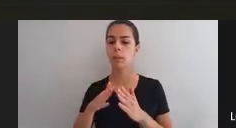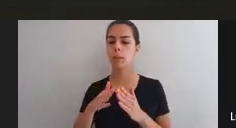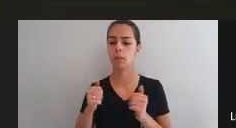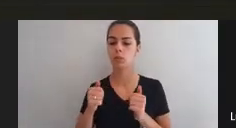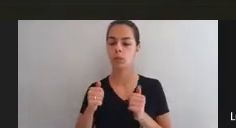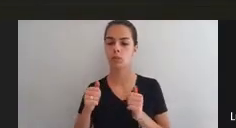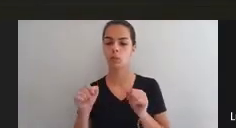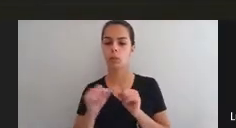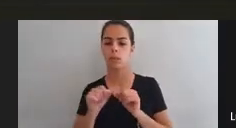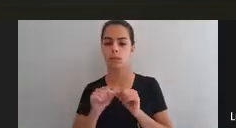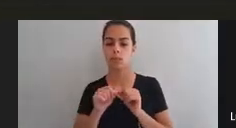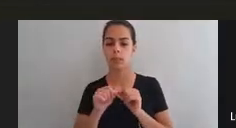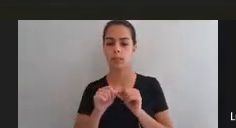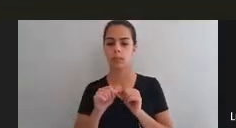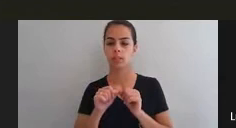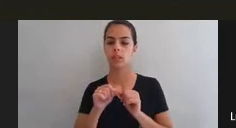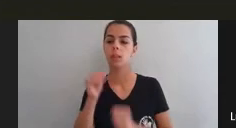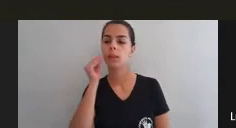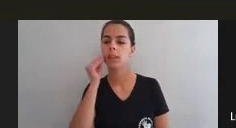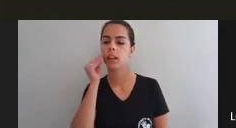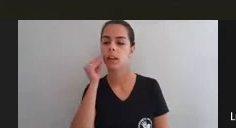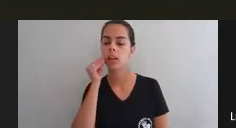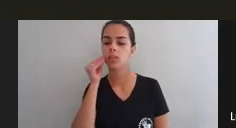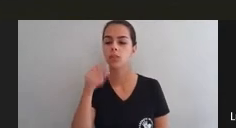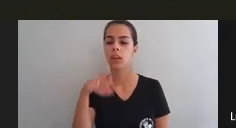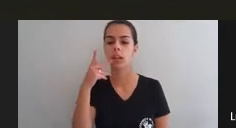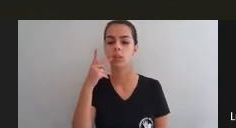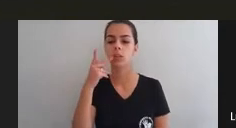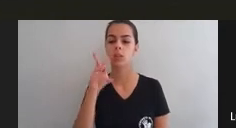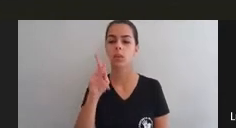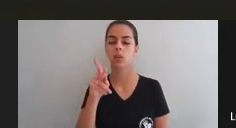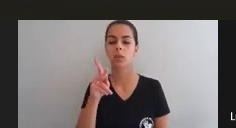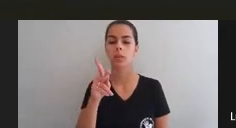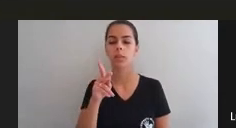fazer uma das questões do teste, que era sobre